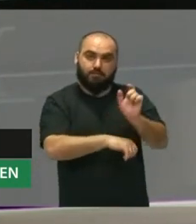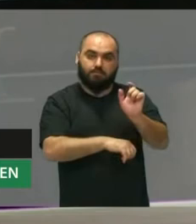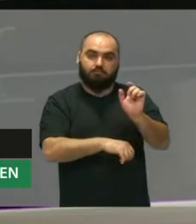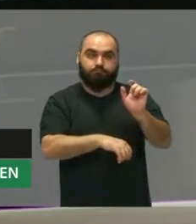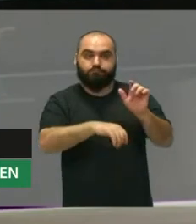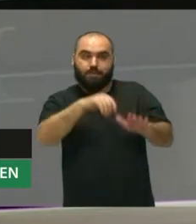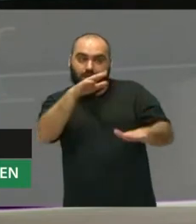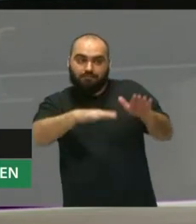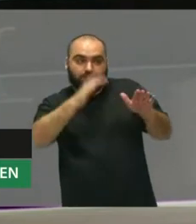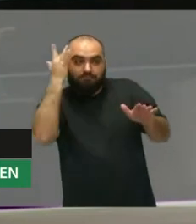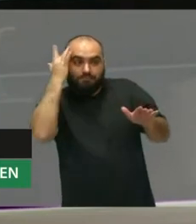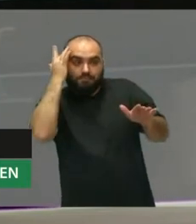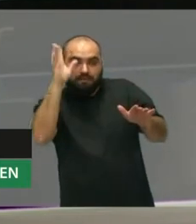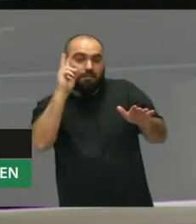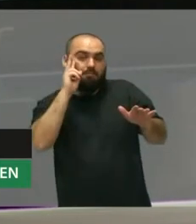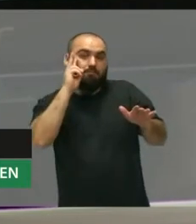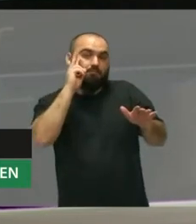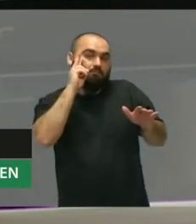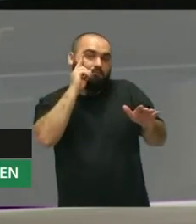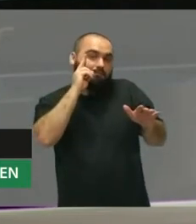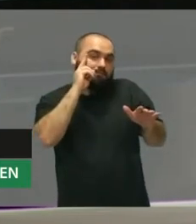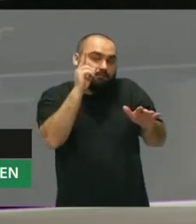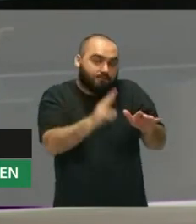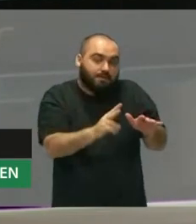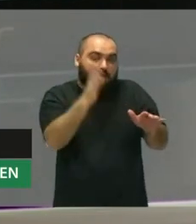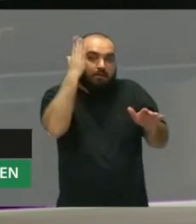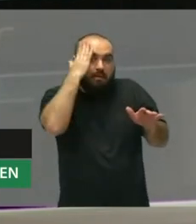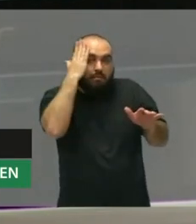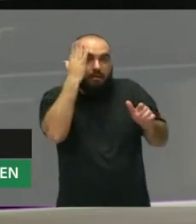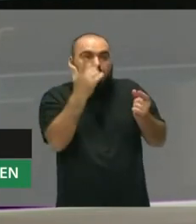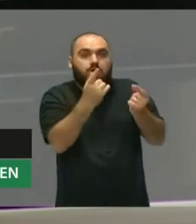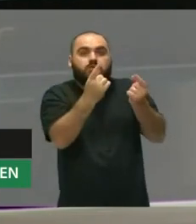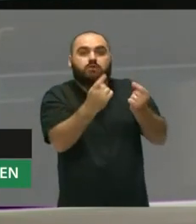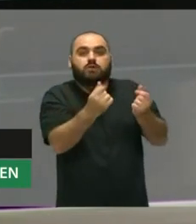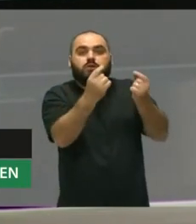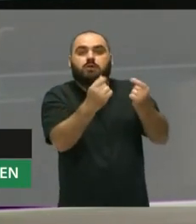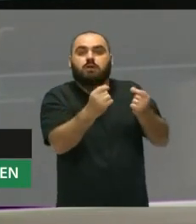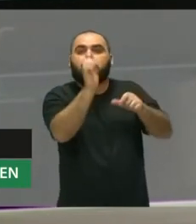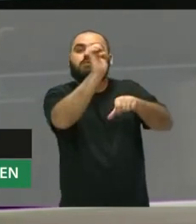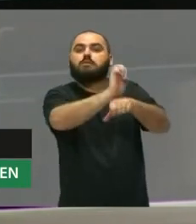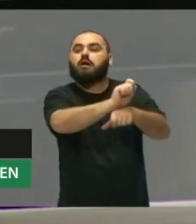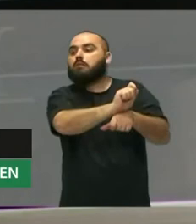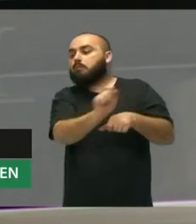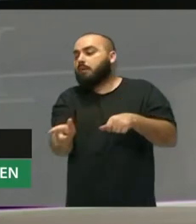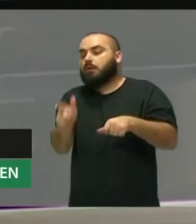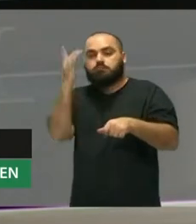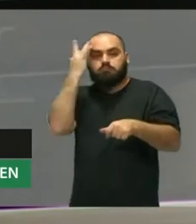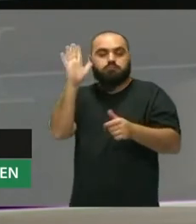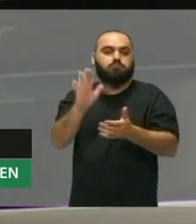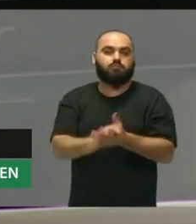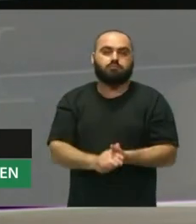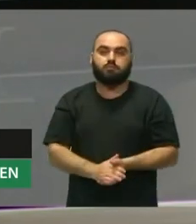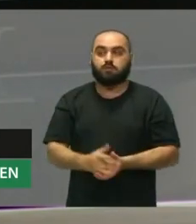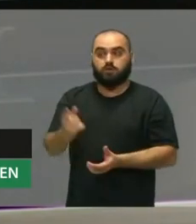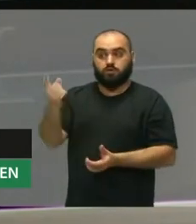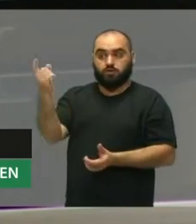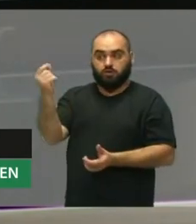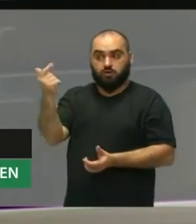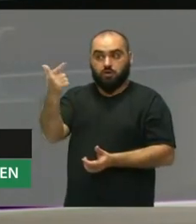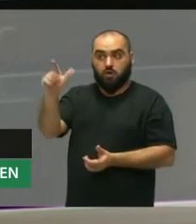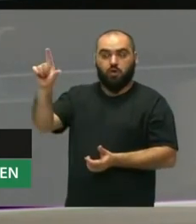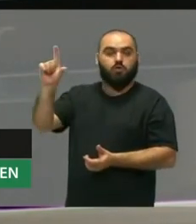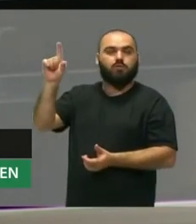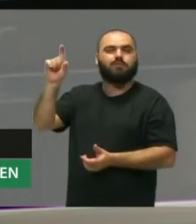gente, no Conselho Municipal de Saúde, tem notícia do qual é o volume desse recurso, e parte são os outros serviços